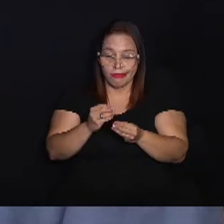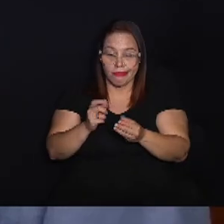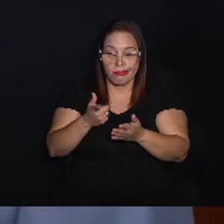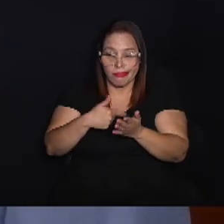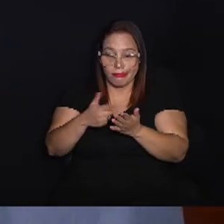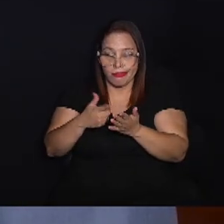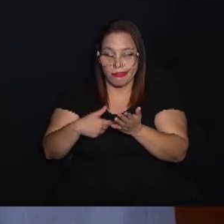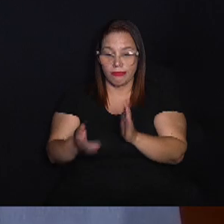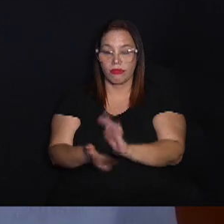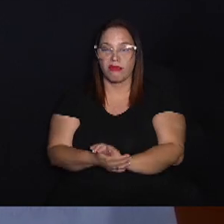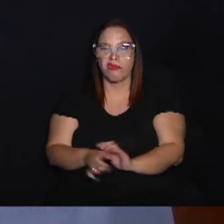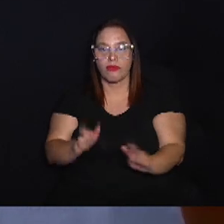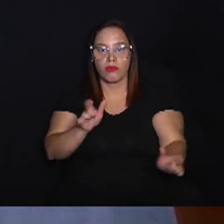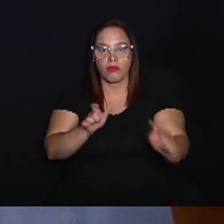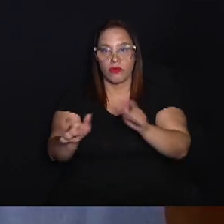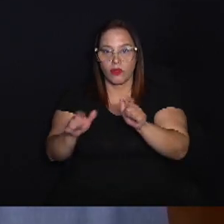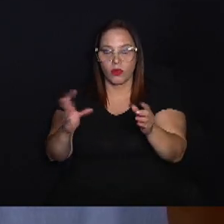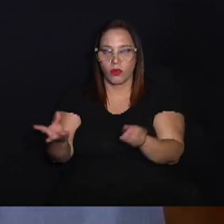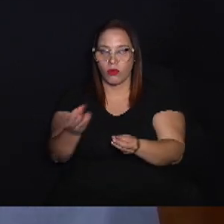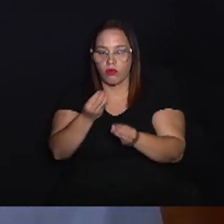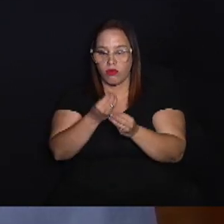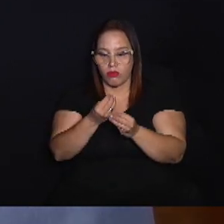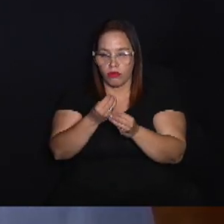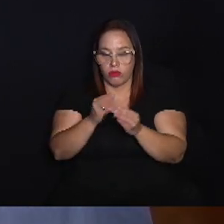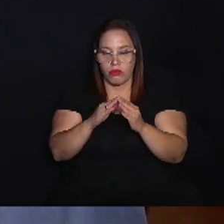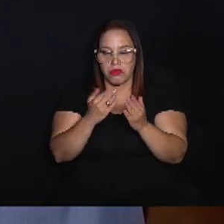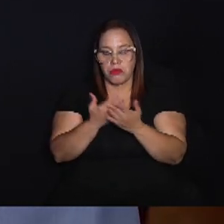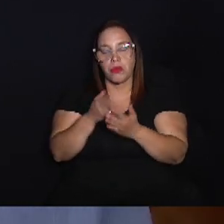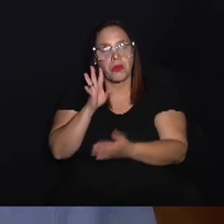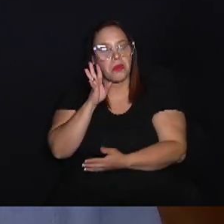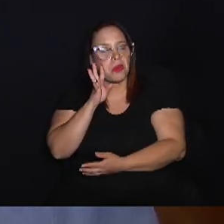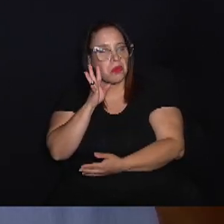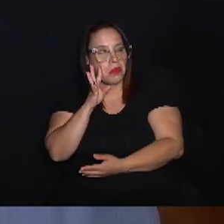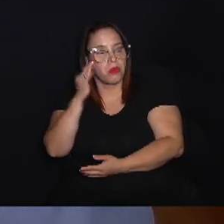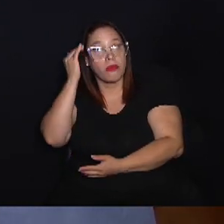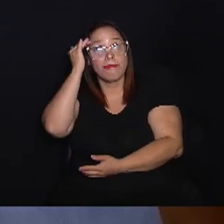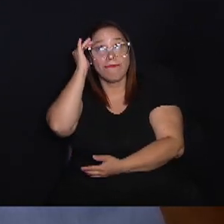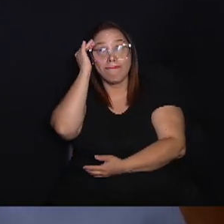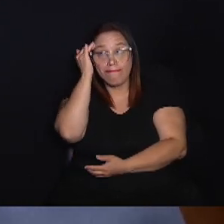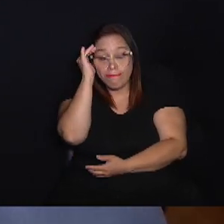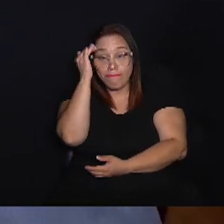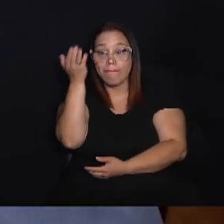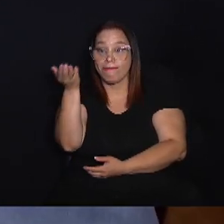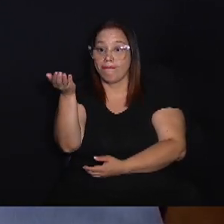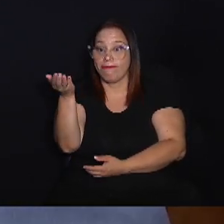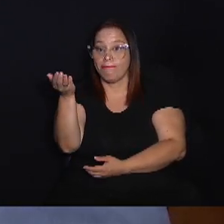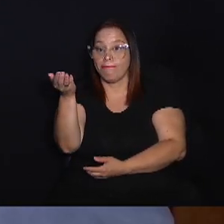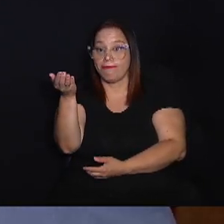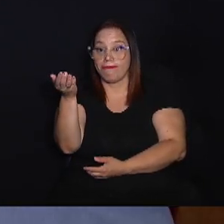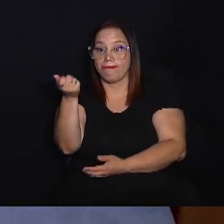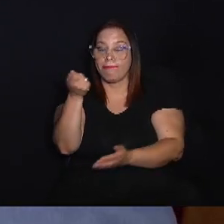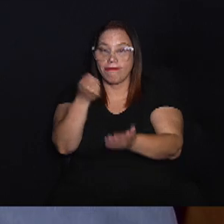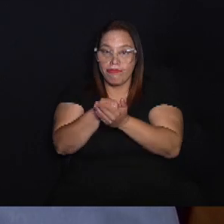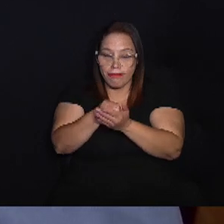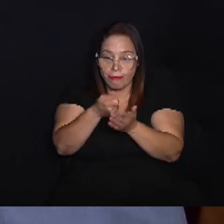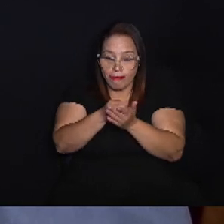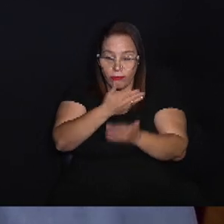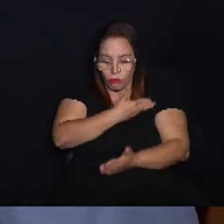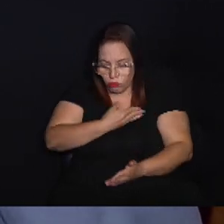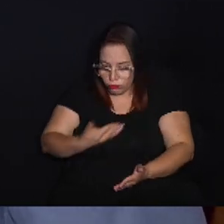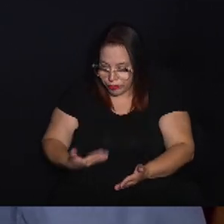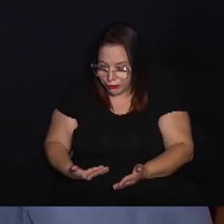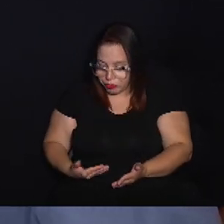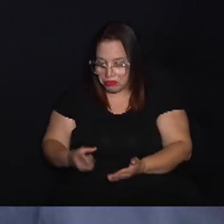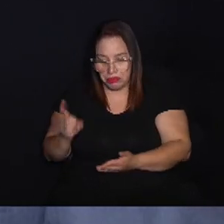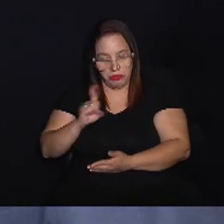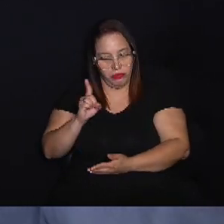literárias. Onde os artistas, toda a academia, interessante as pessoas entenderem isso, ela tem uma função pública que não